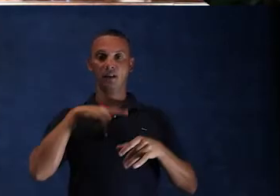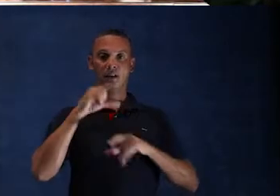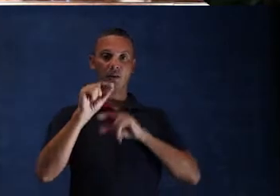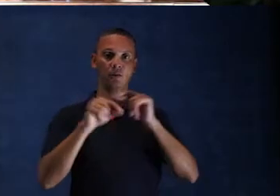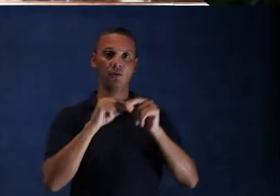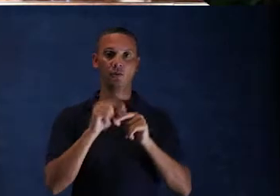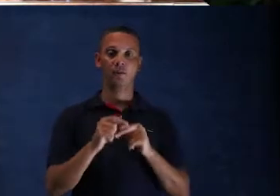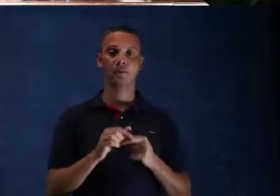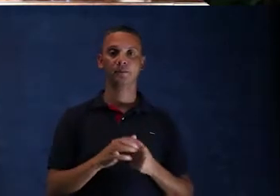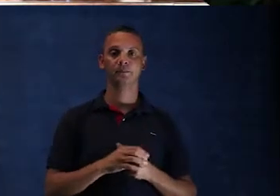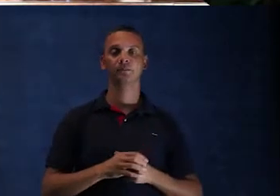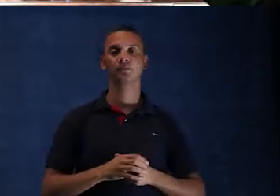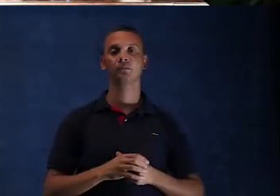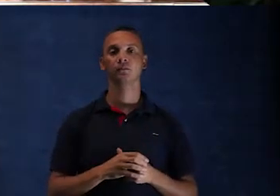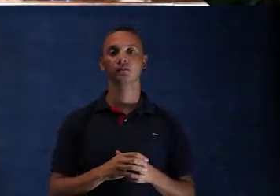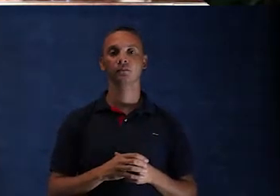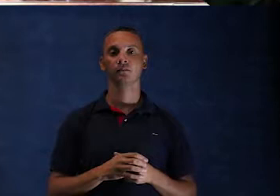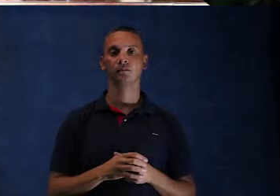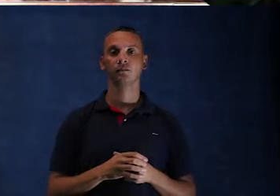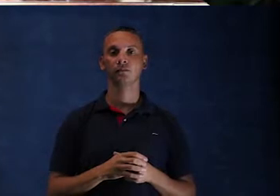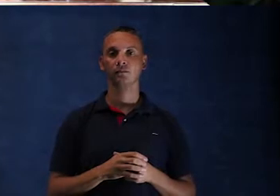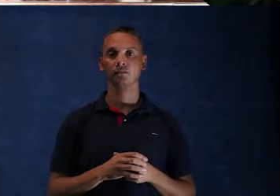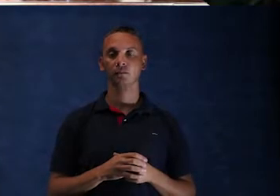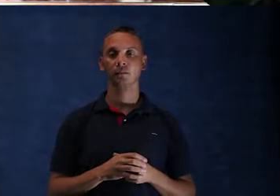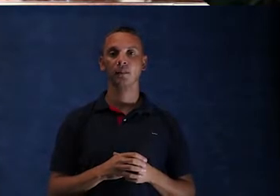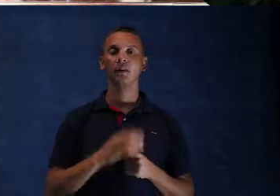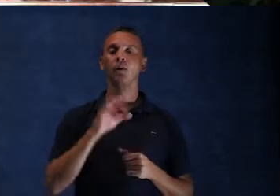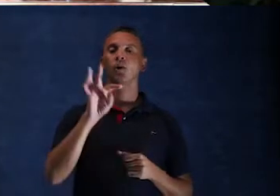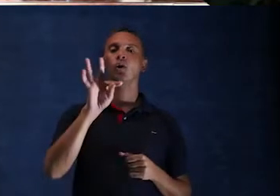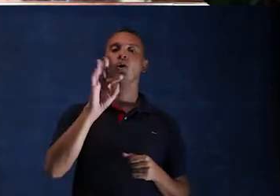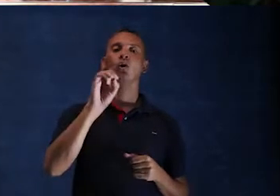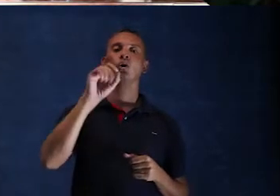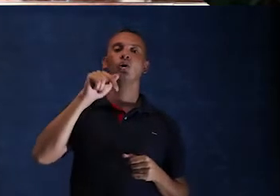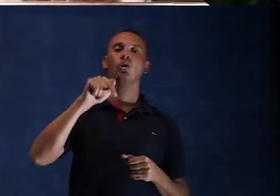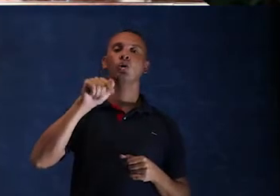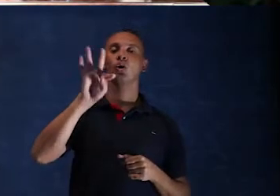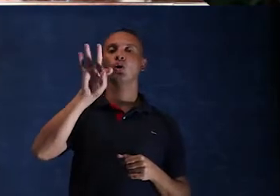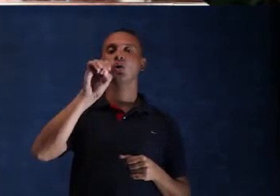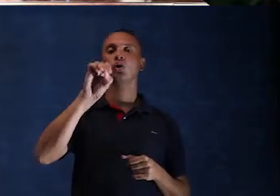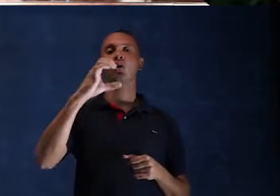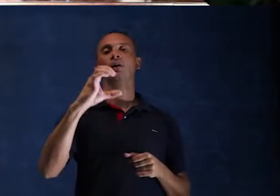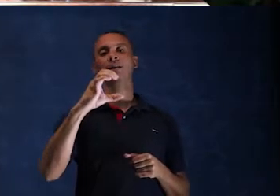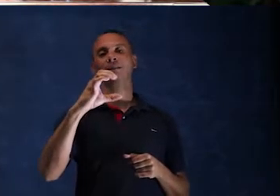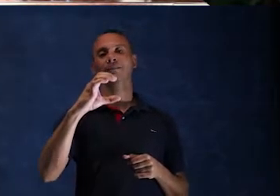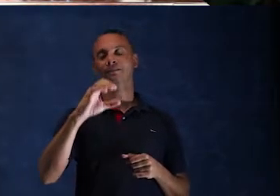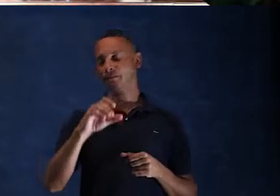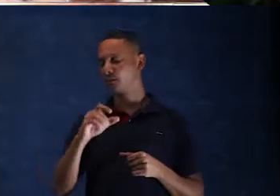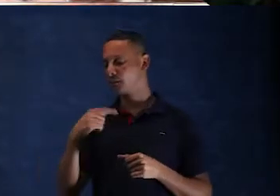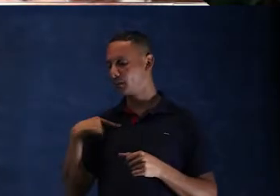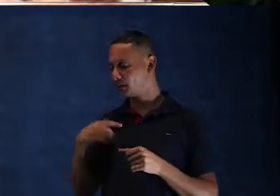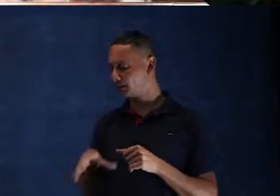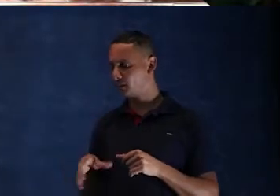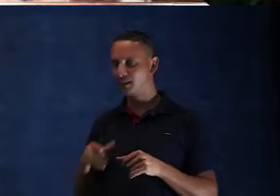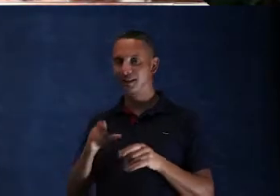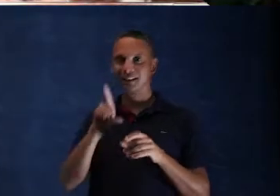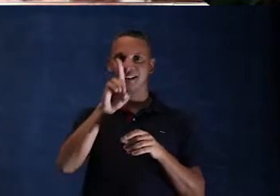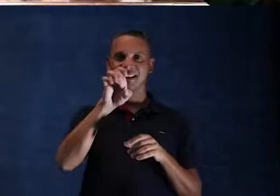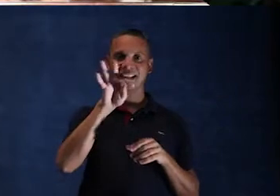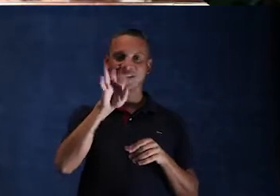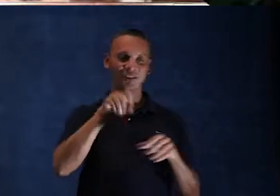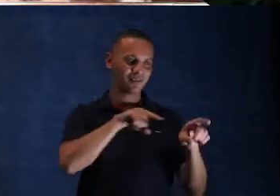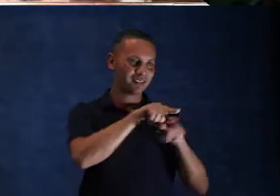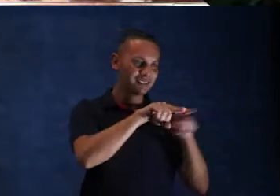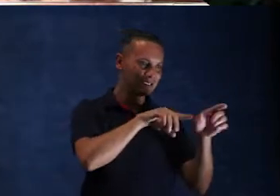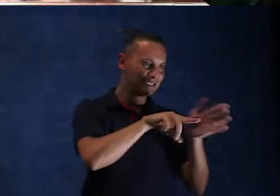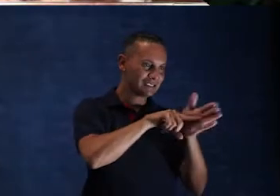me evocou isso, que é o TOC, né? O TOC, o defeito do